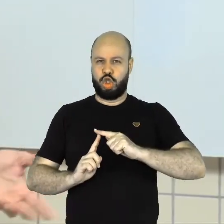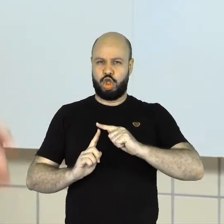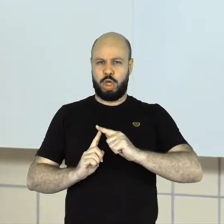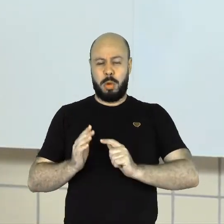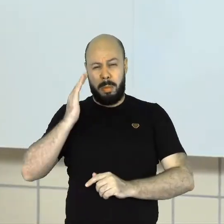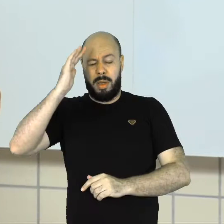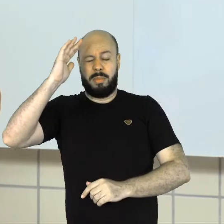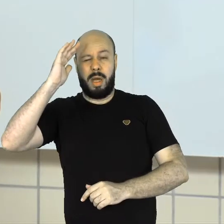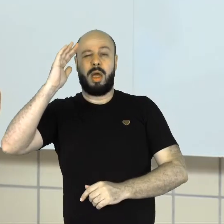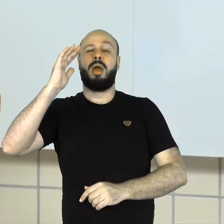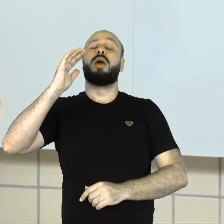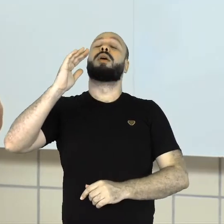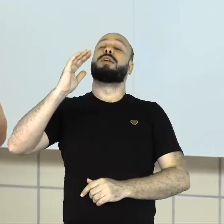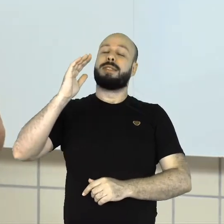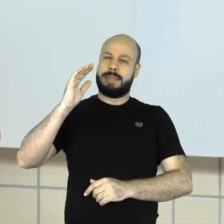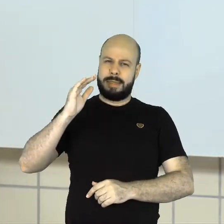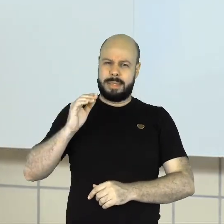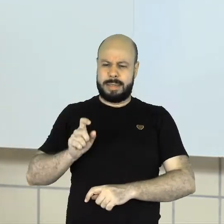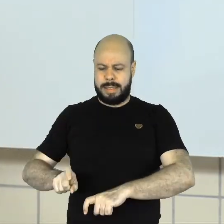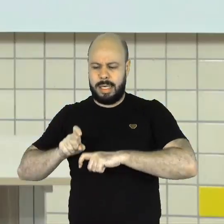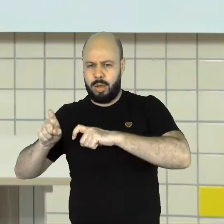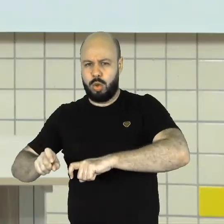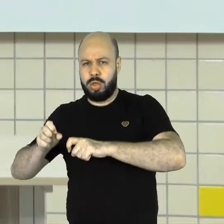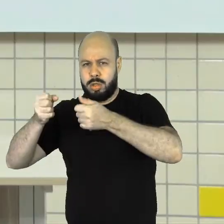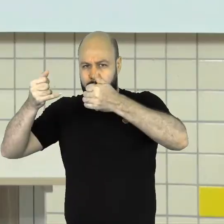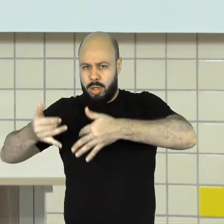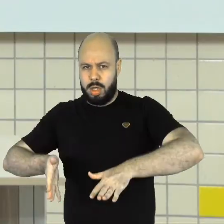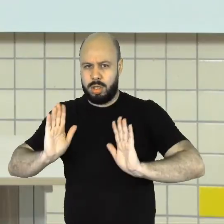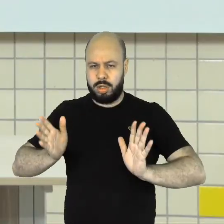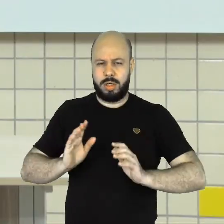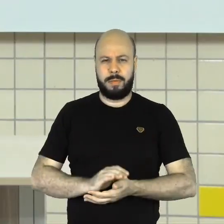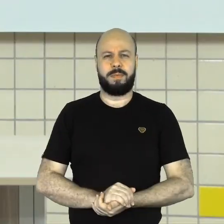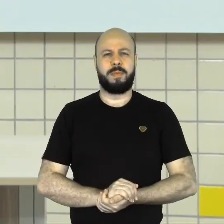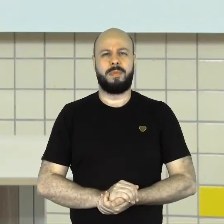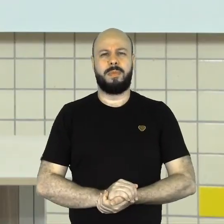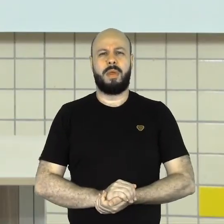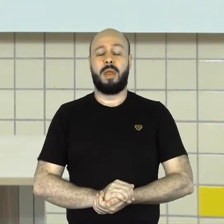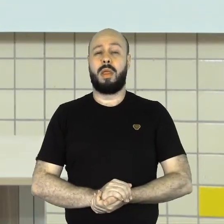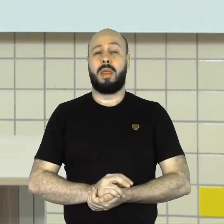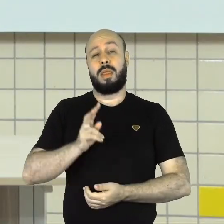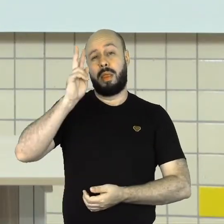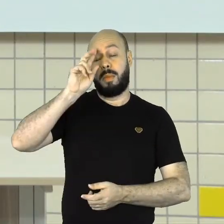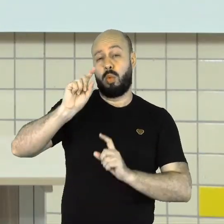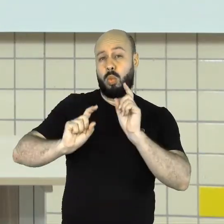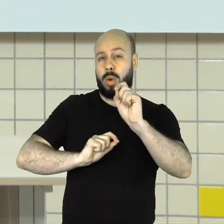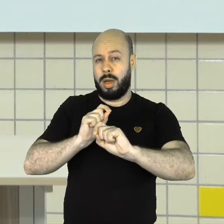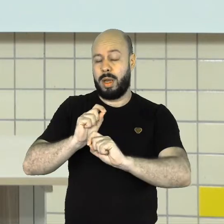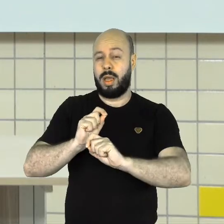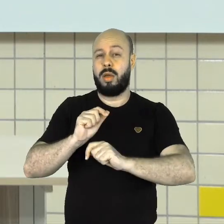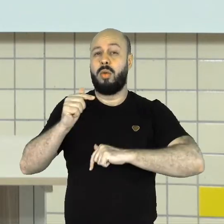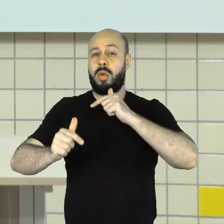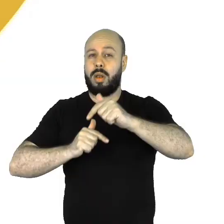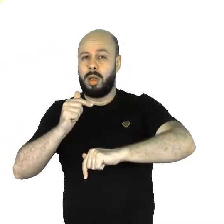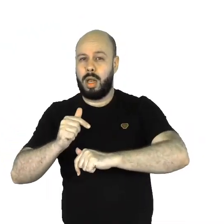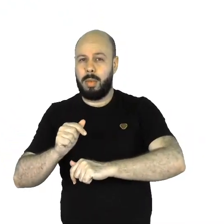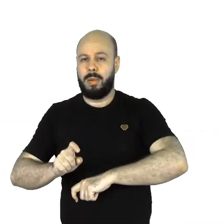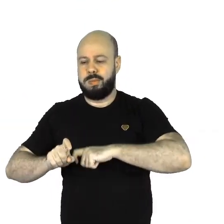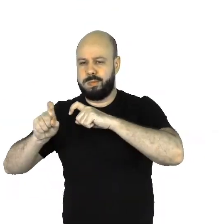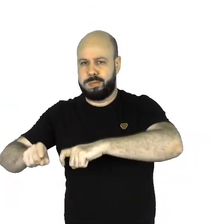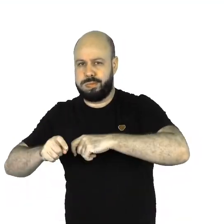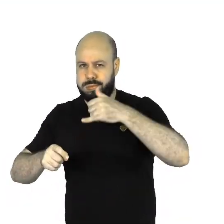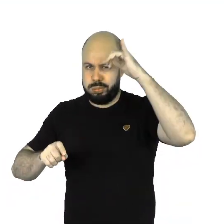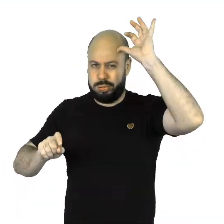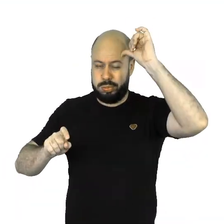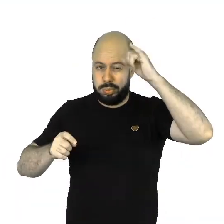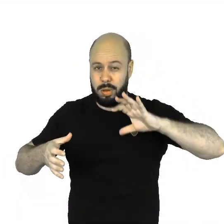tipos. Vamos para frente? Lembrando que a atividade agropecuária ela é influenciada